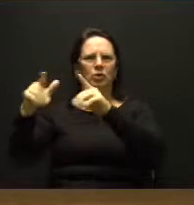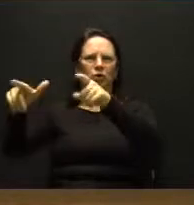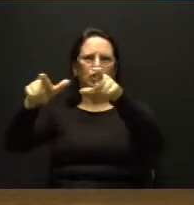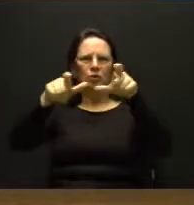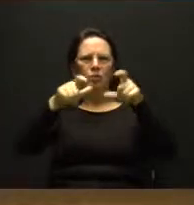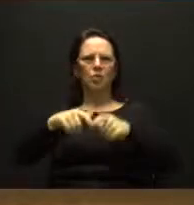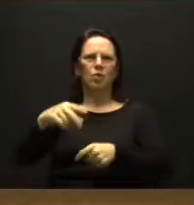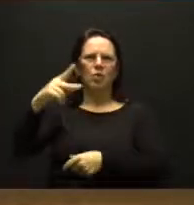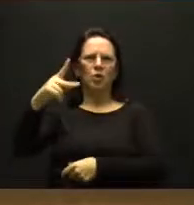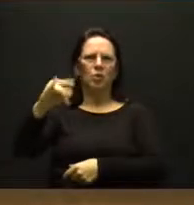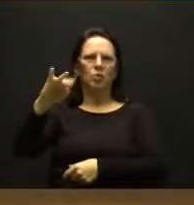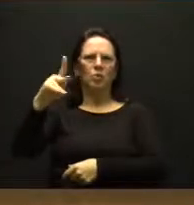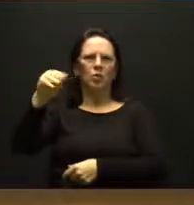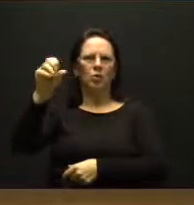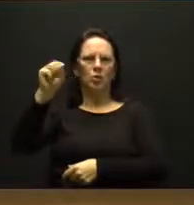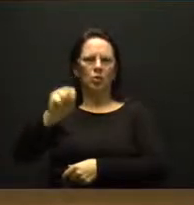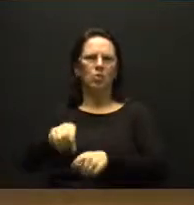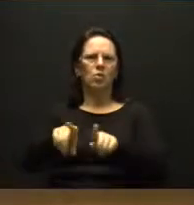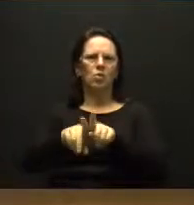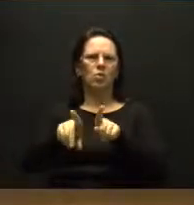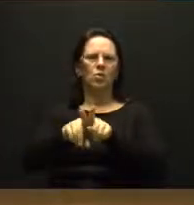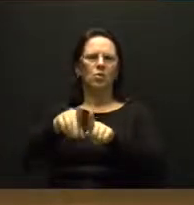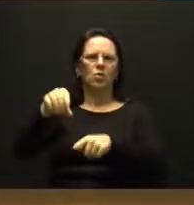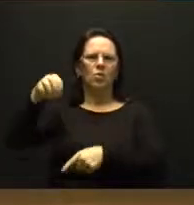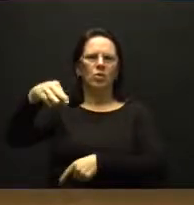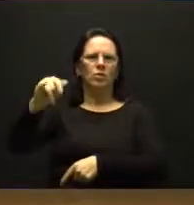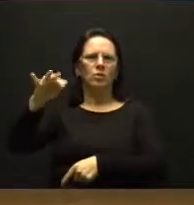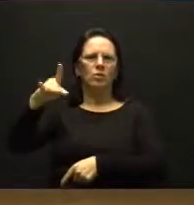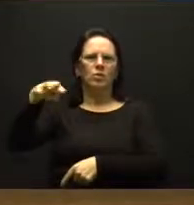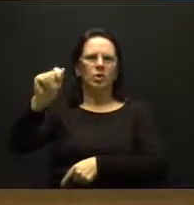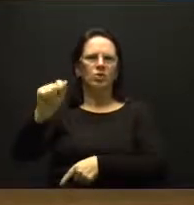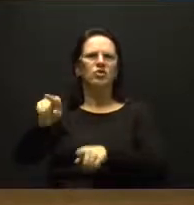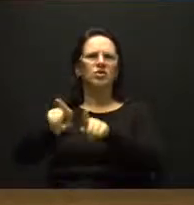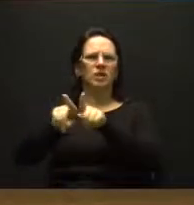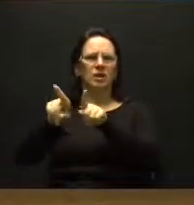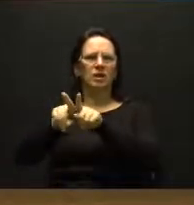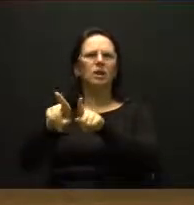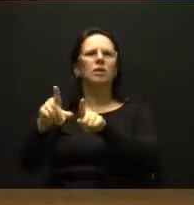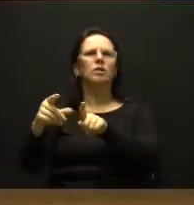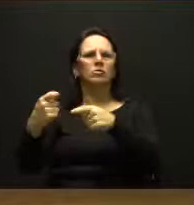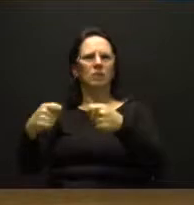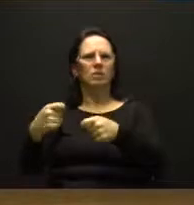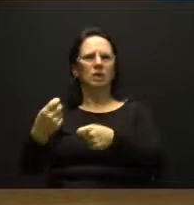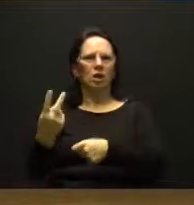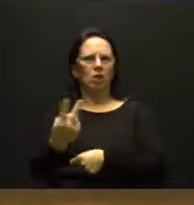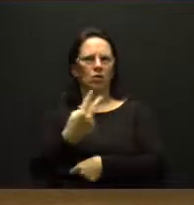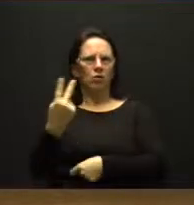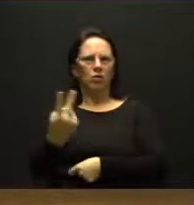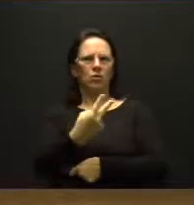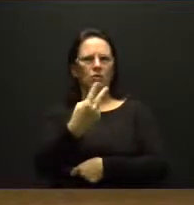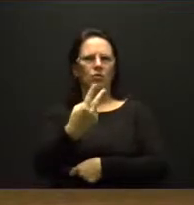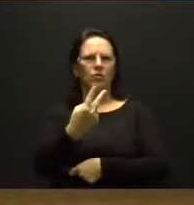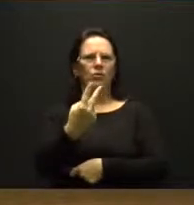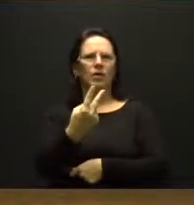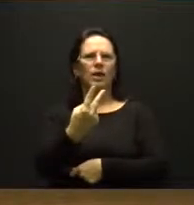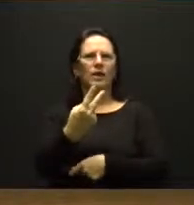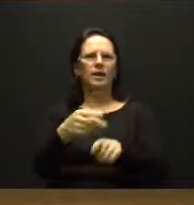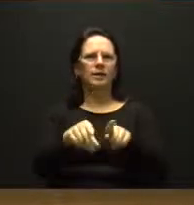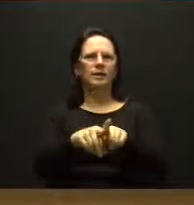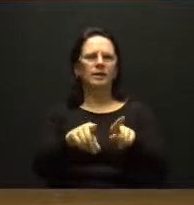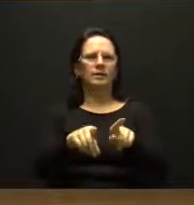perder sua casa na mantiqueira ela tem que ser contemplada por um mínimo valor que possa dar dignidade buracos de verdade